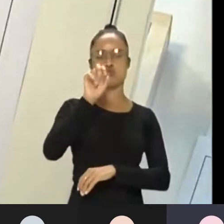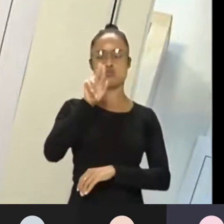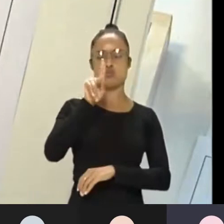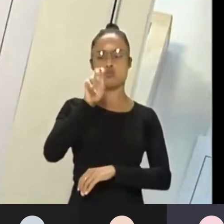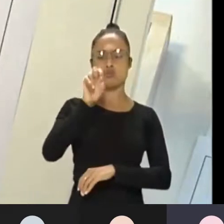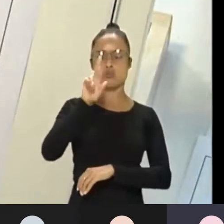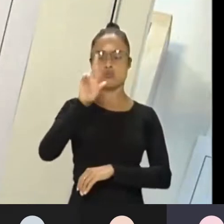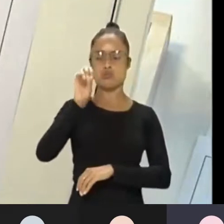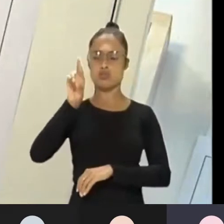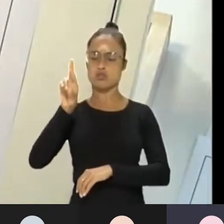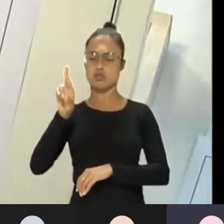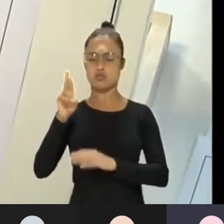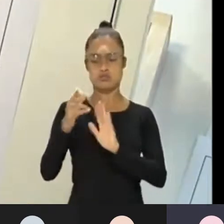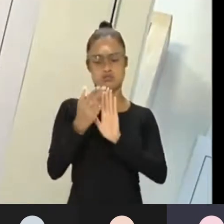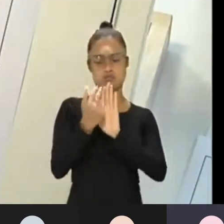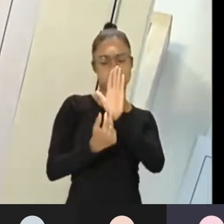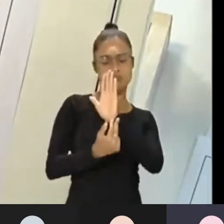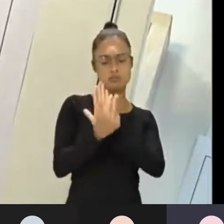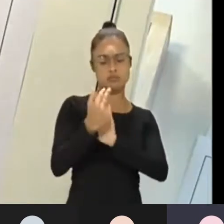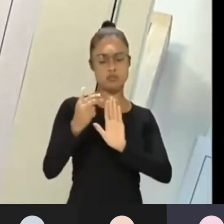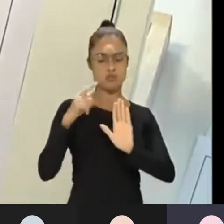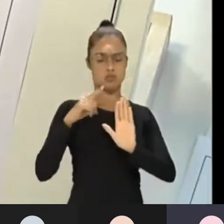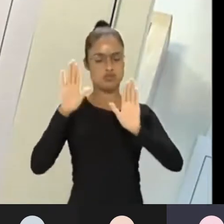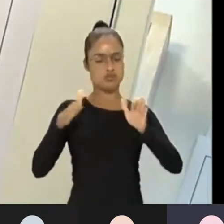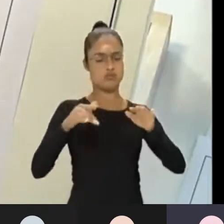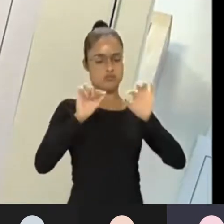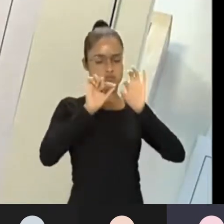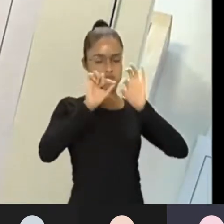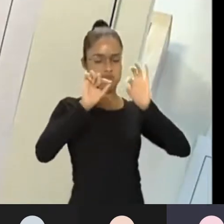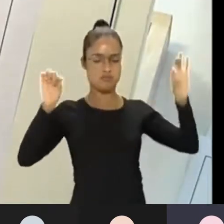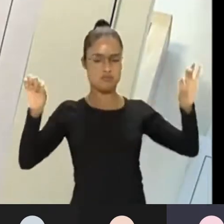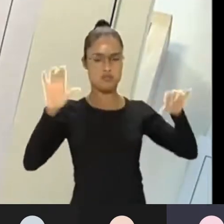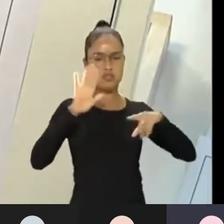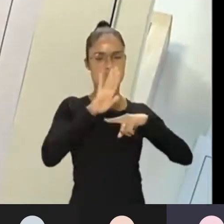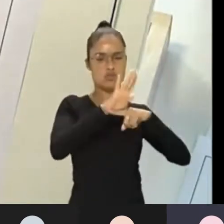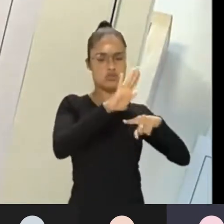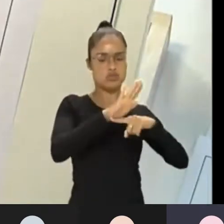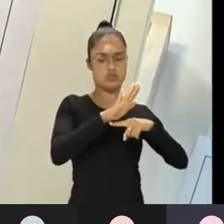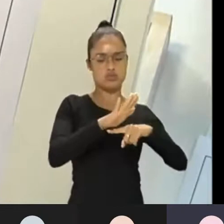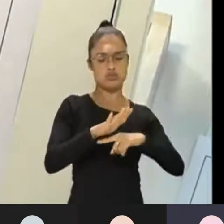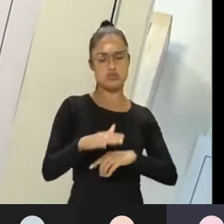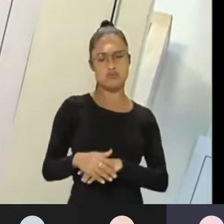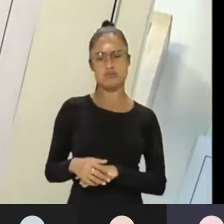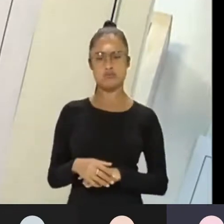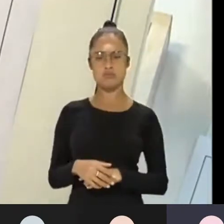Eu vou projetar uma linha auxiliar.